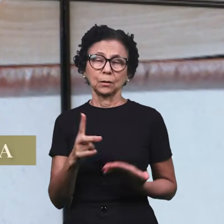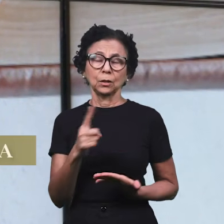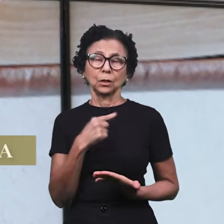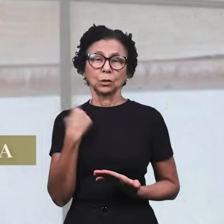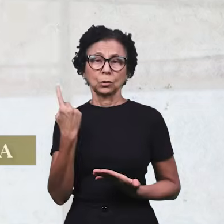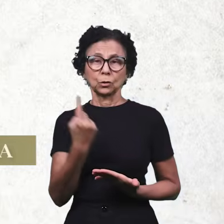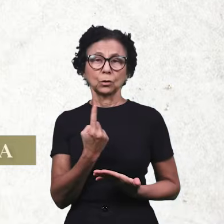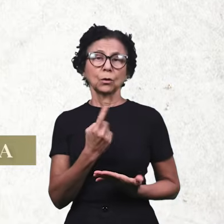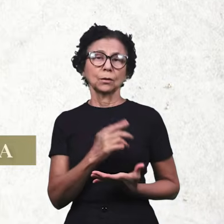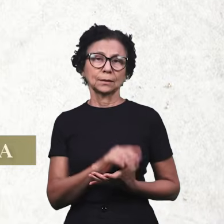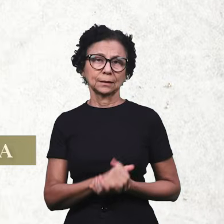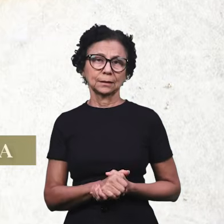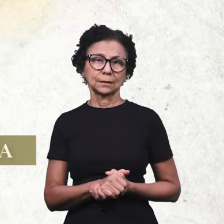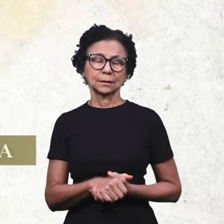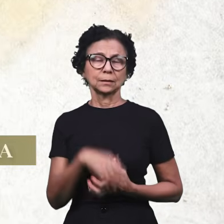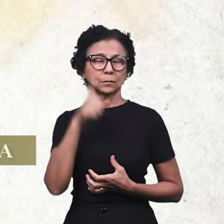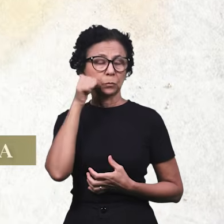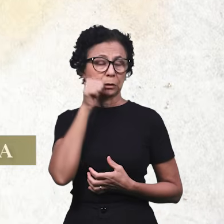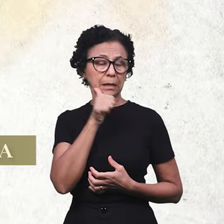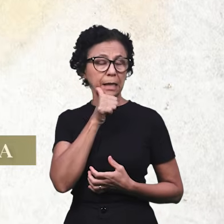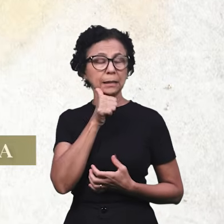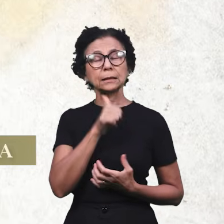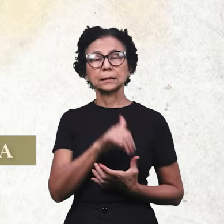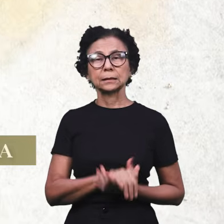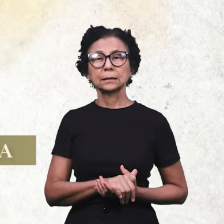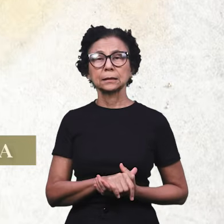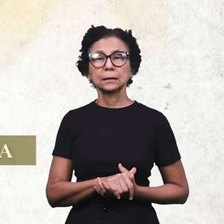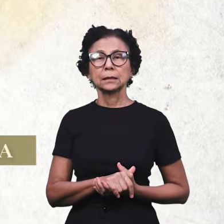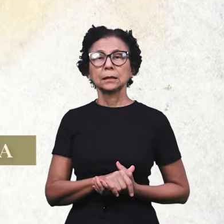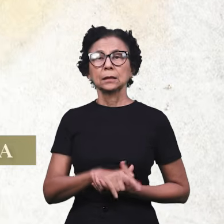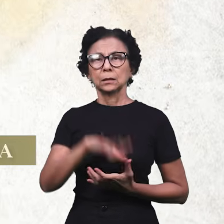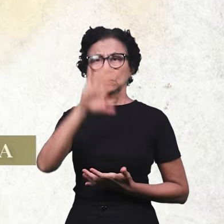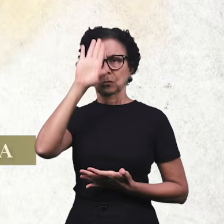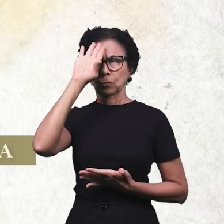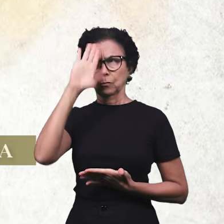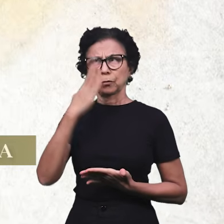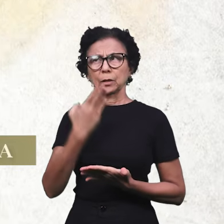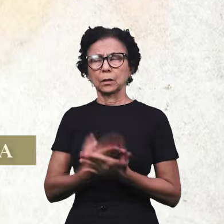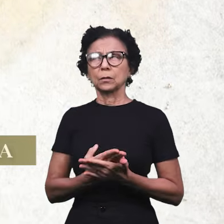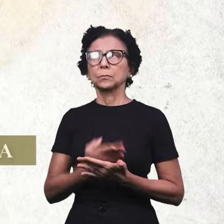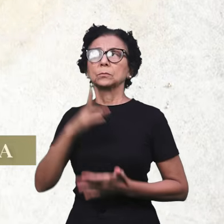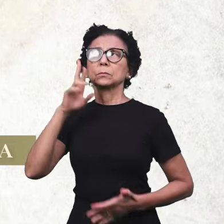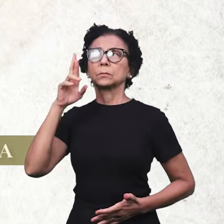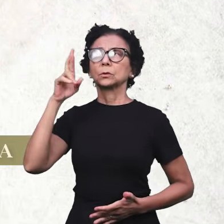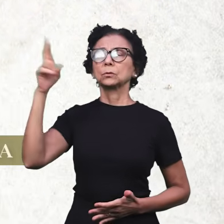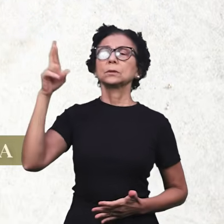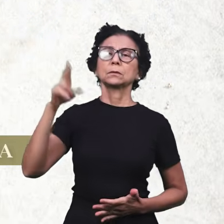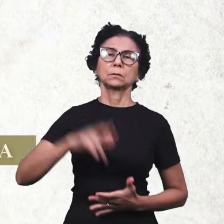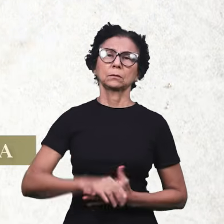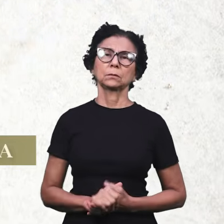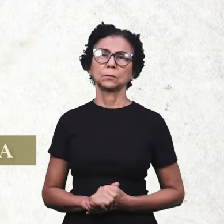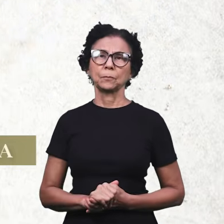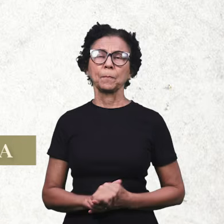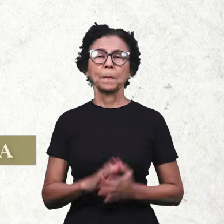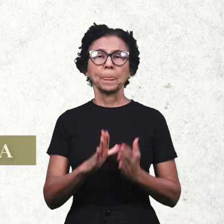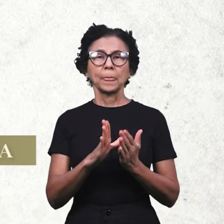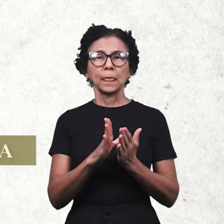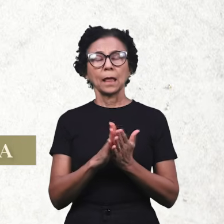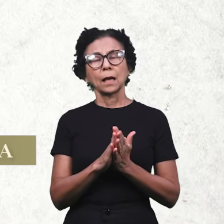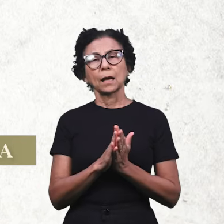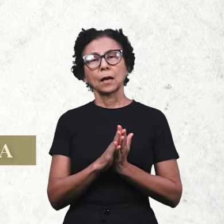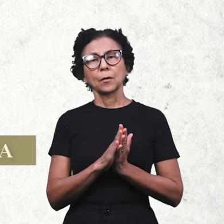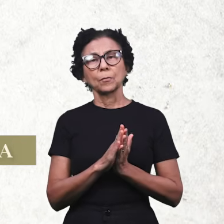Timóteo, fala a fé não fingida, que habitou na sua avó Lóide e habitou na sua mãe Eunice e